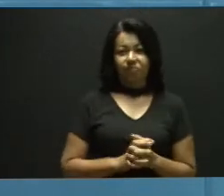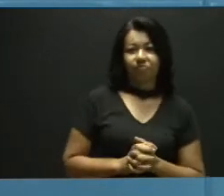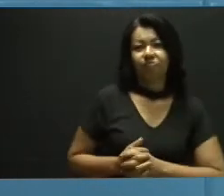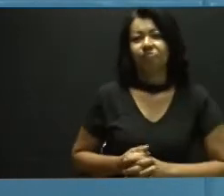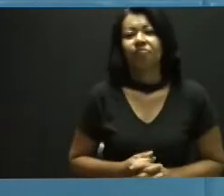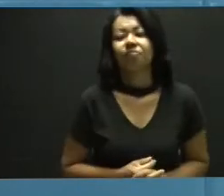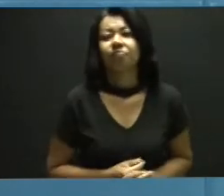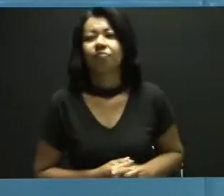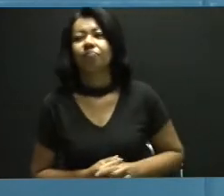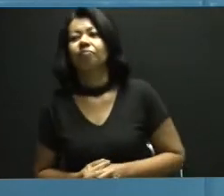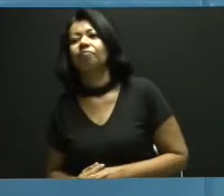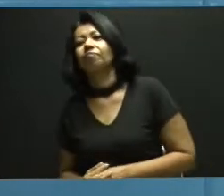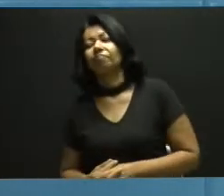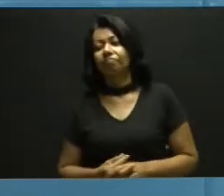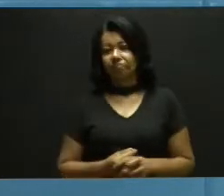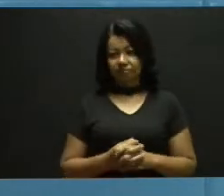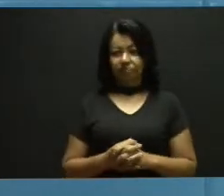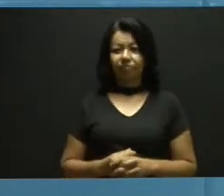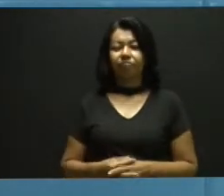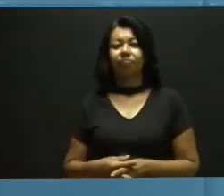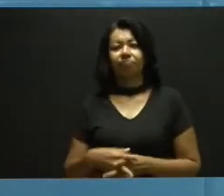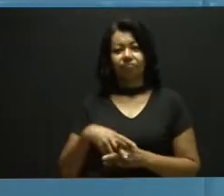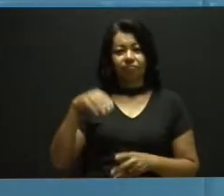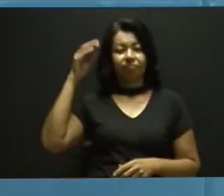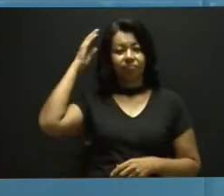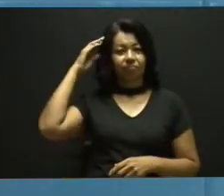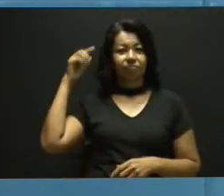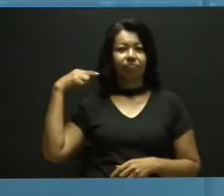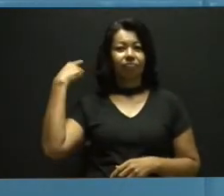o meu cabelo nem voltar